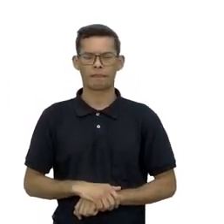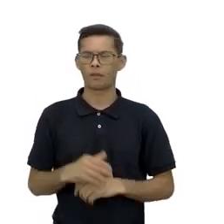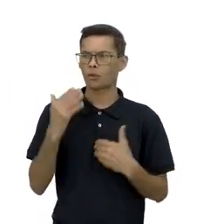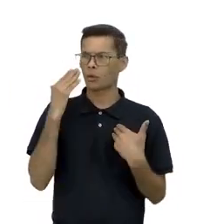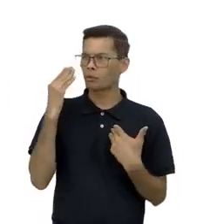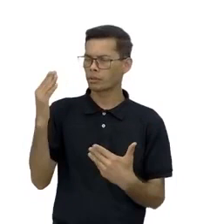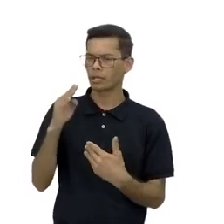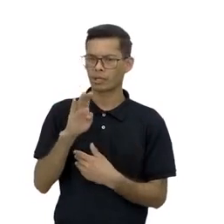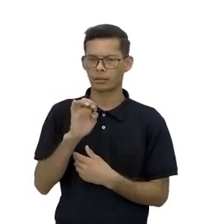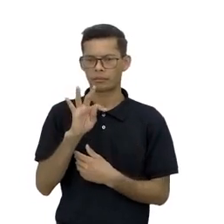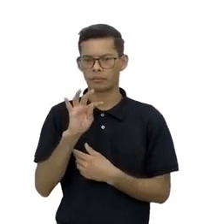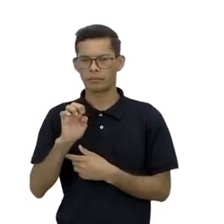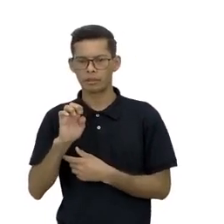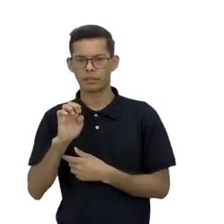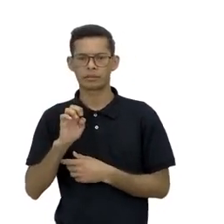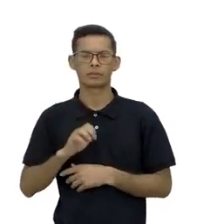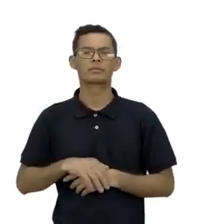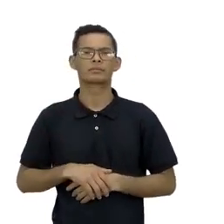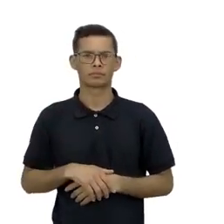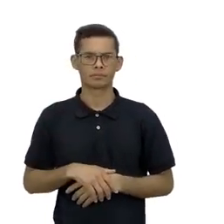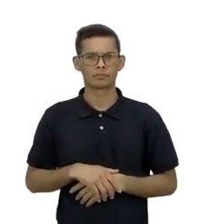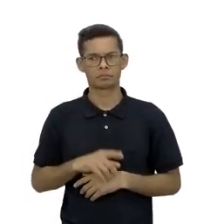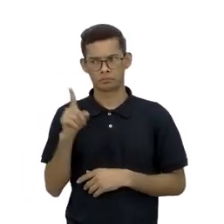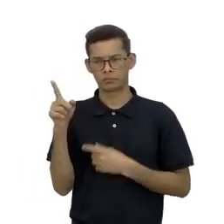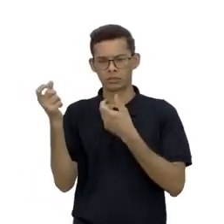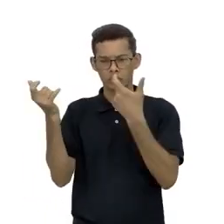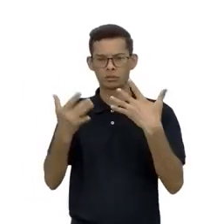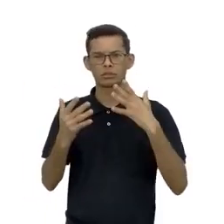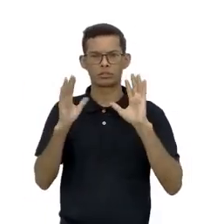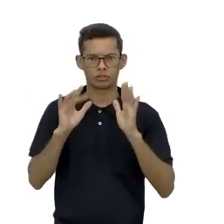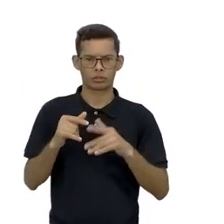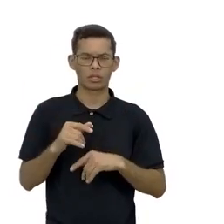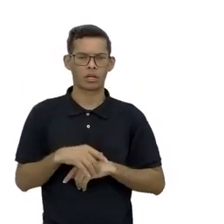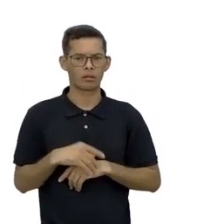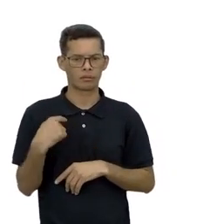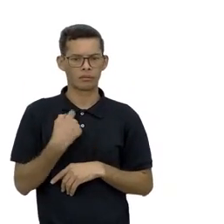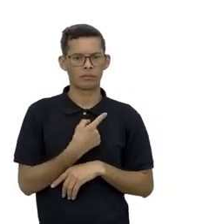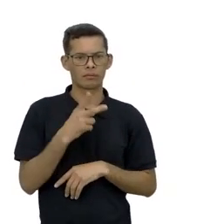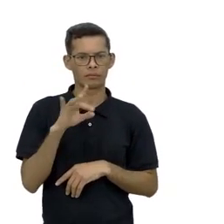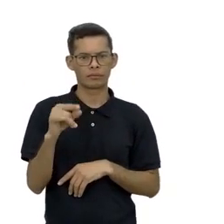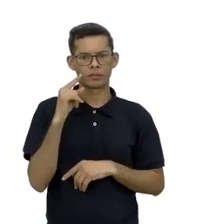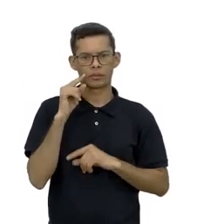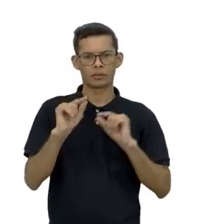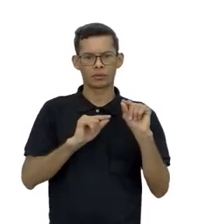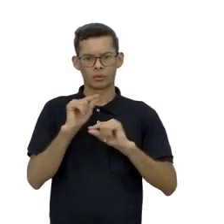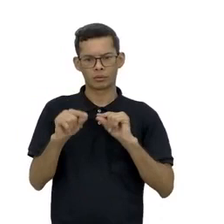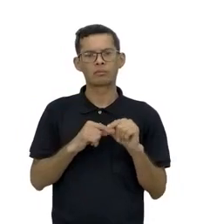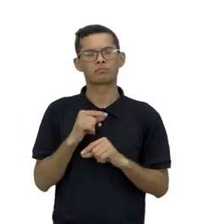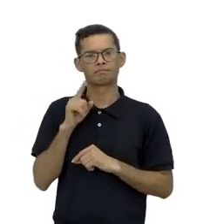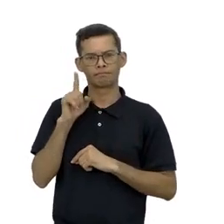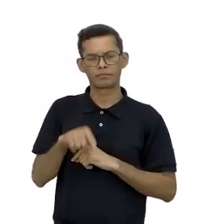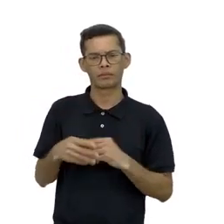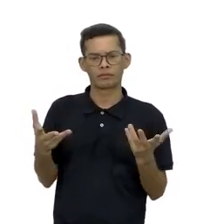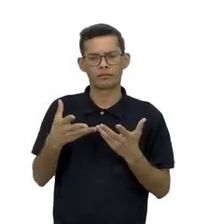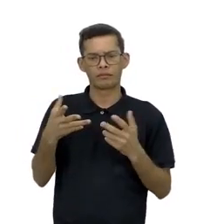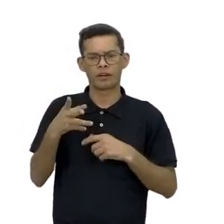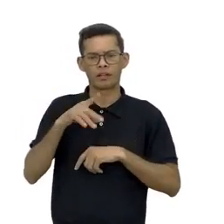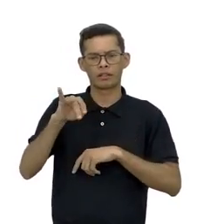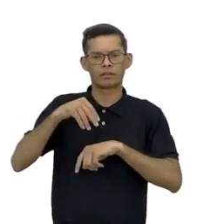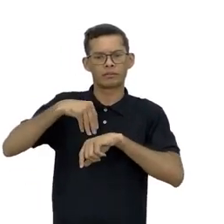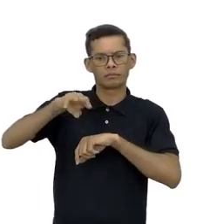Obrigada, Beth. Então, como a Beth já disse, nesse terceiro e último momento, nós vamos tratar